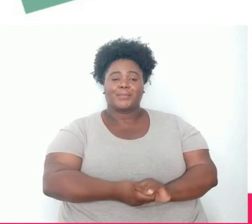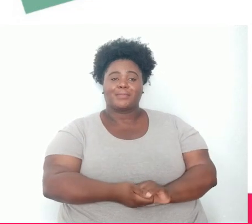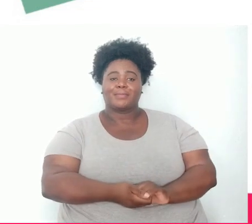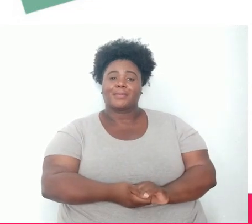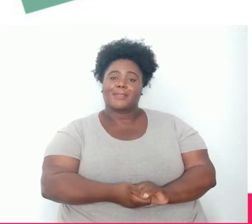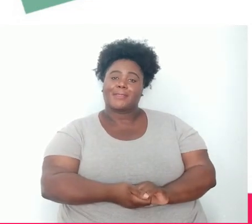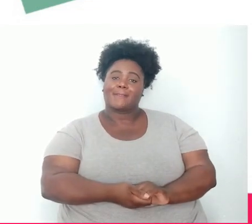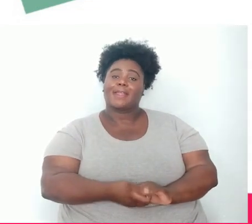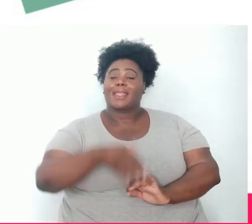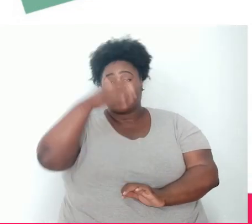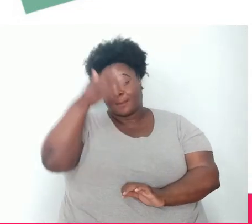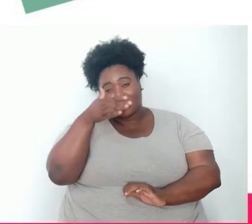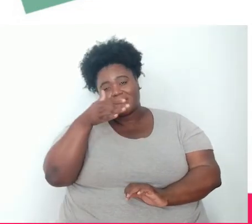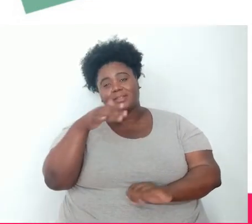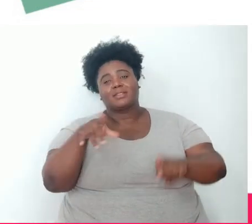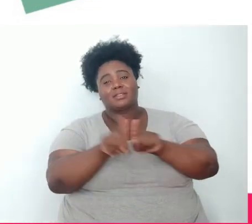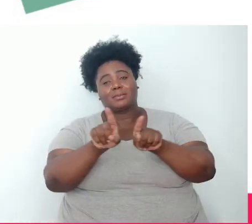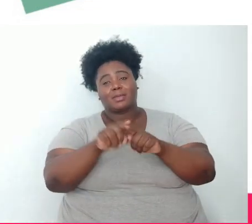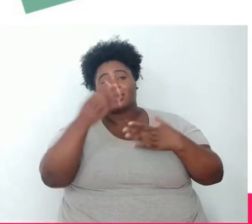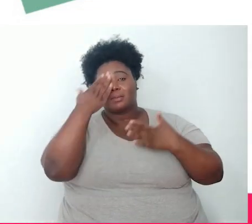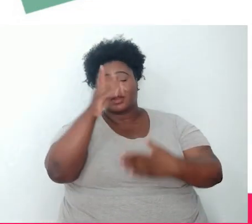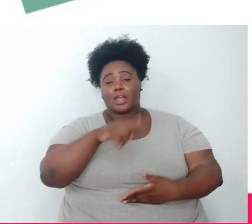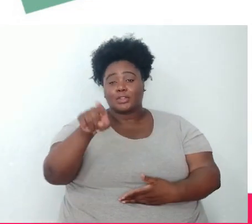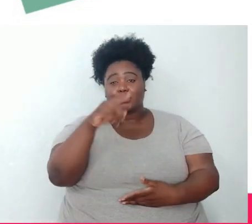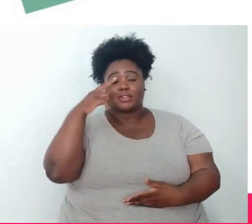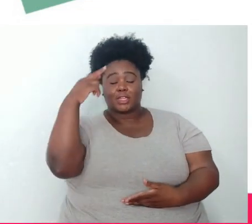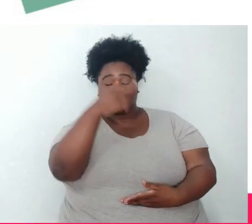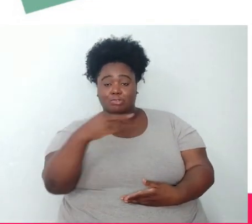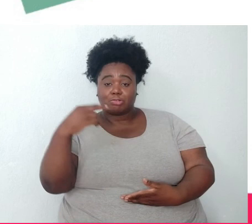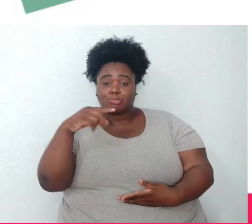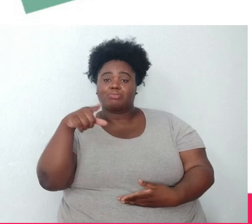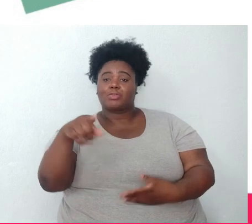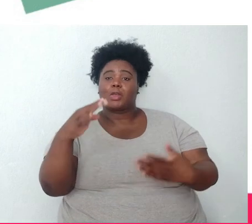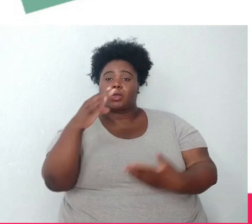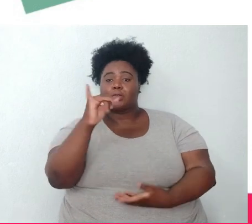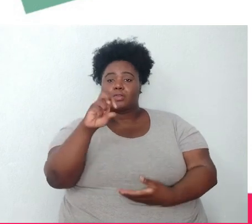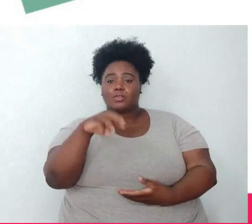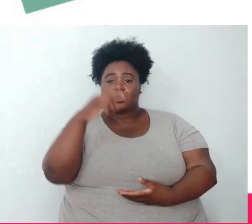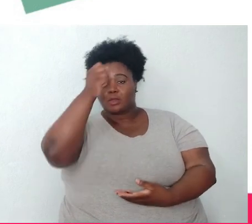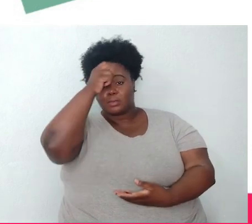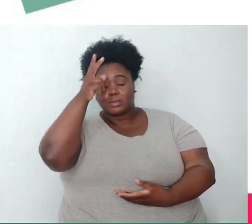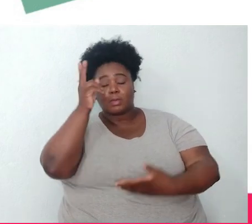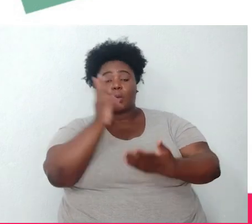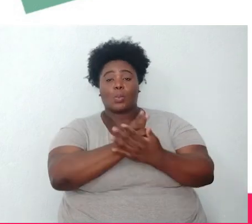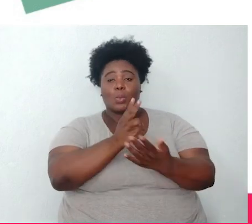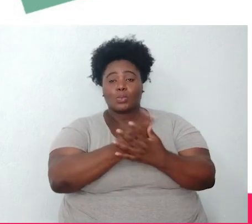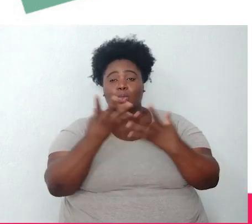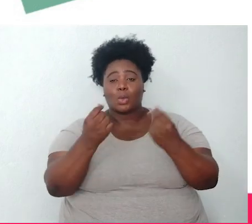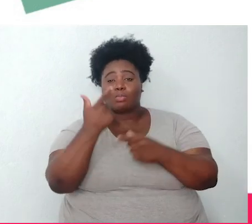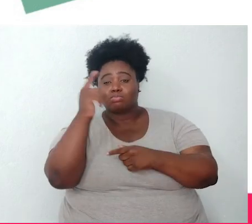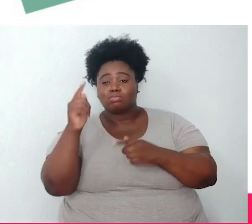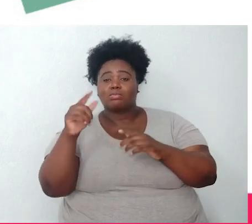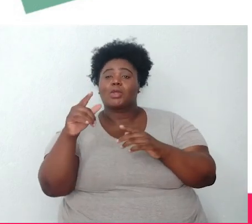né? E na presença. Muito obrigado a você que nos assistiu. O Circuito Municipal de Cultura segue